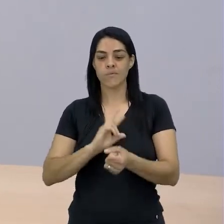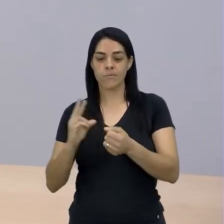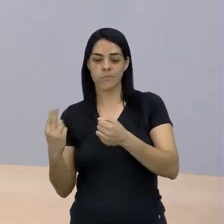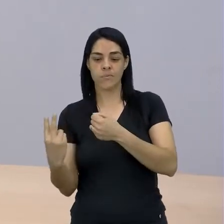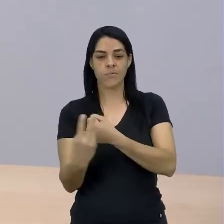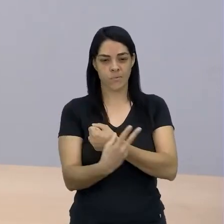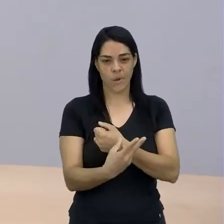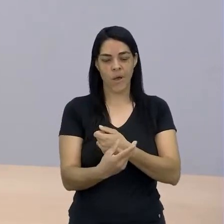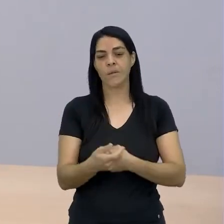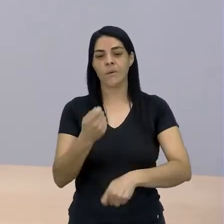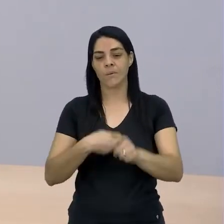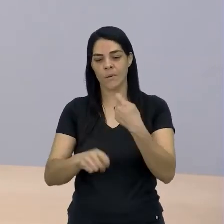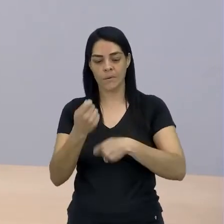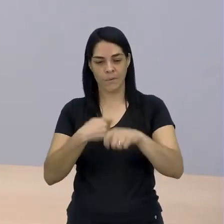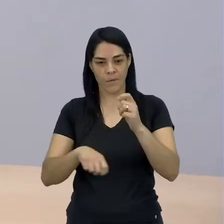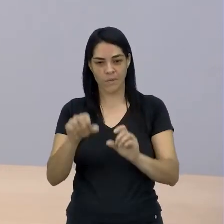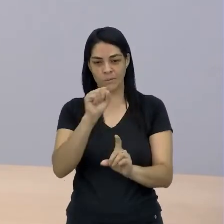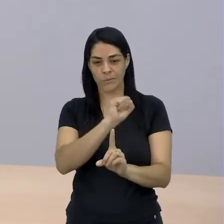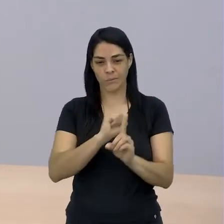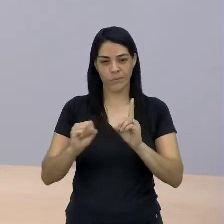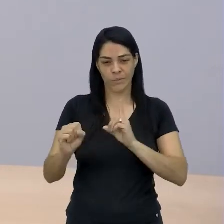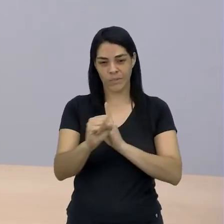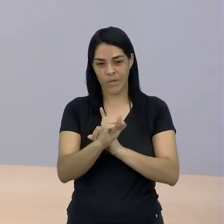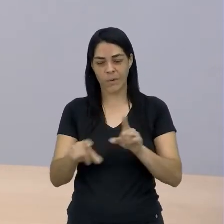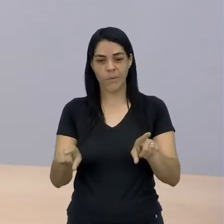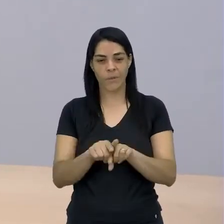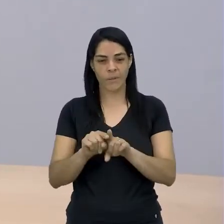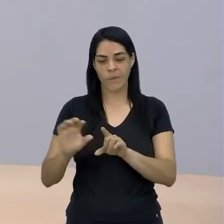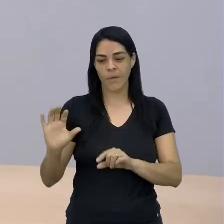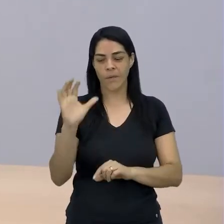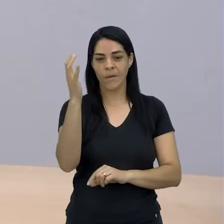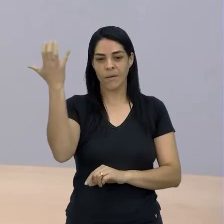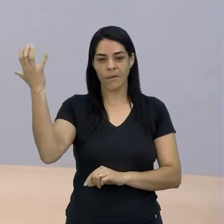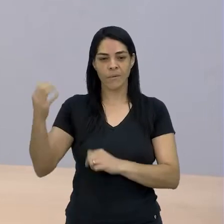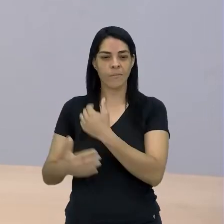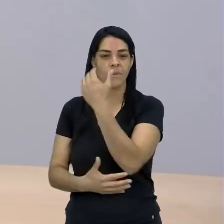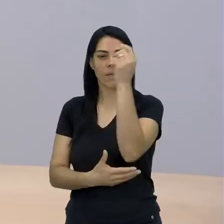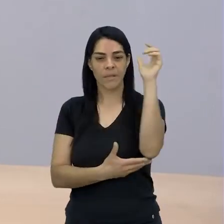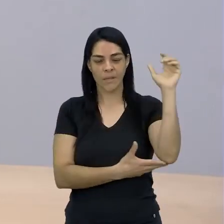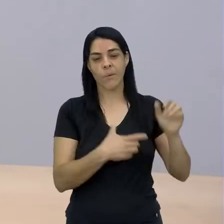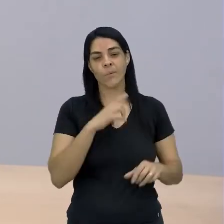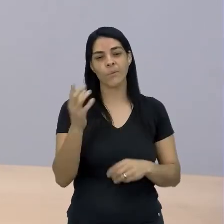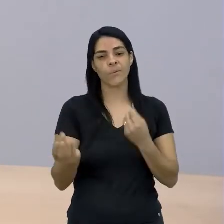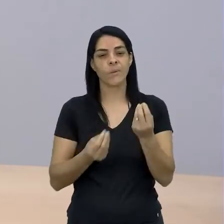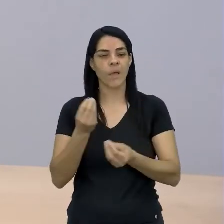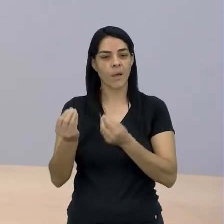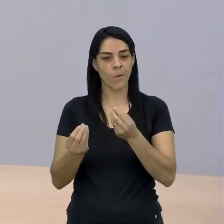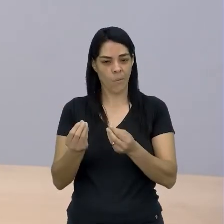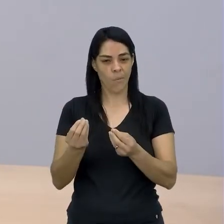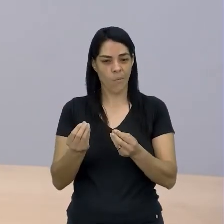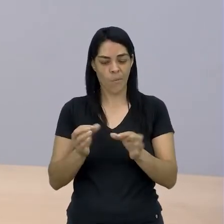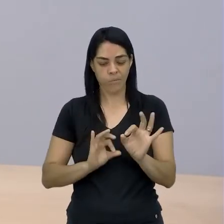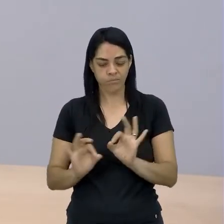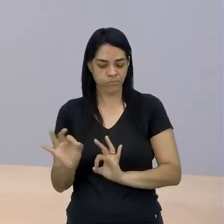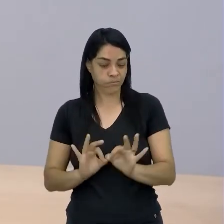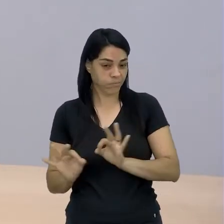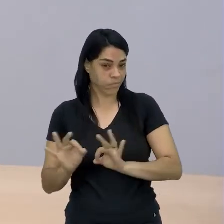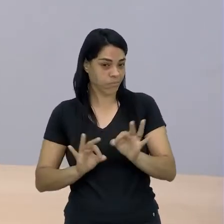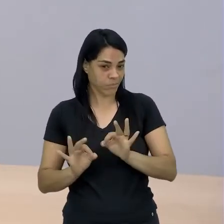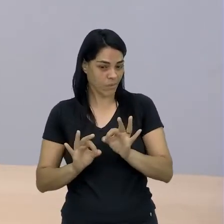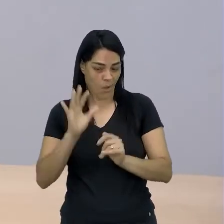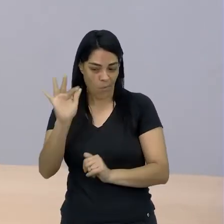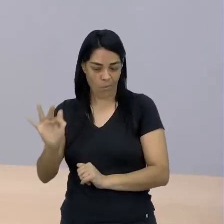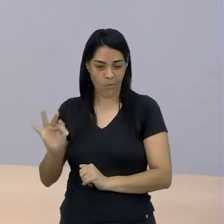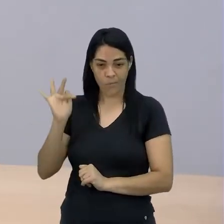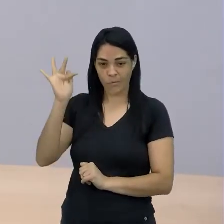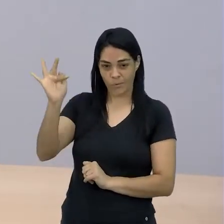econômica, social e ambiental. Não tem mais como você projetar o